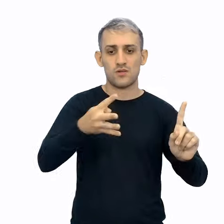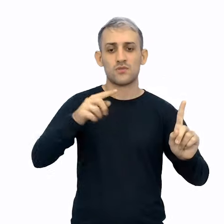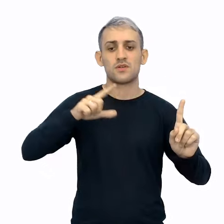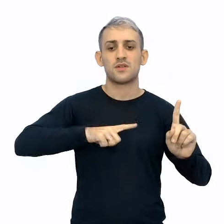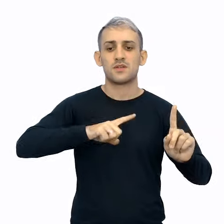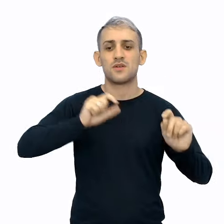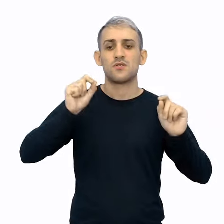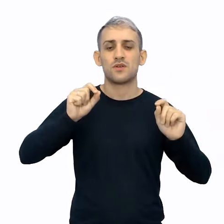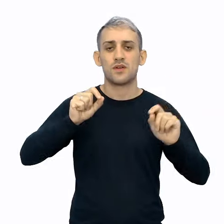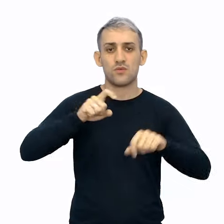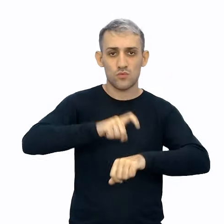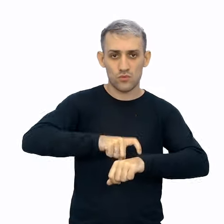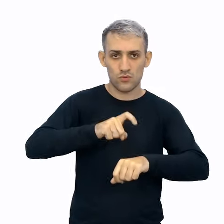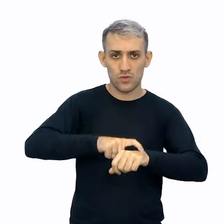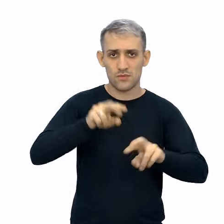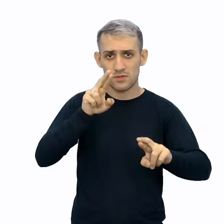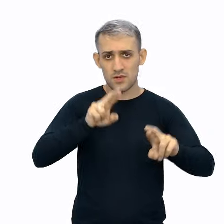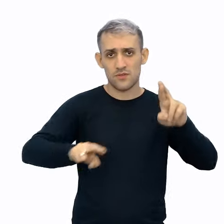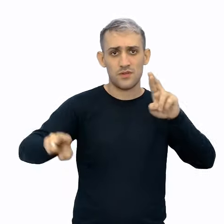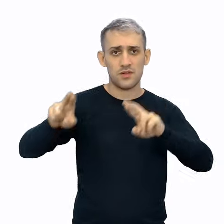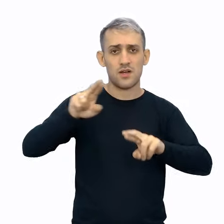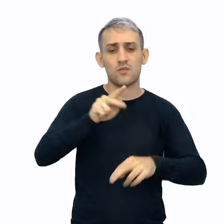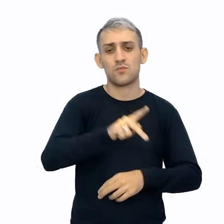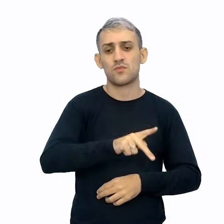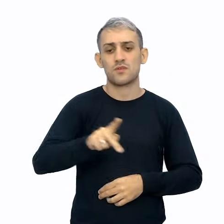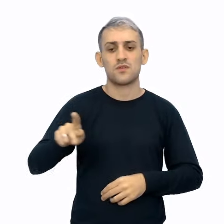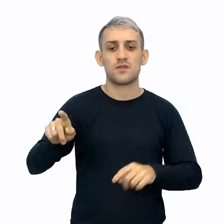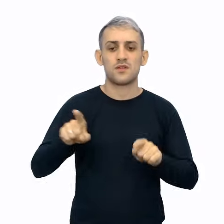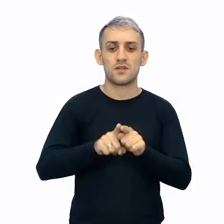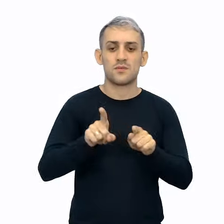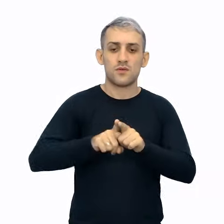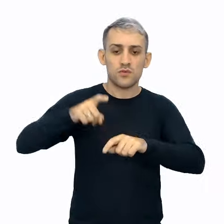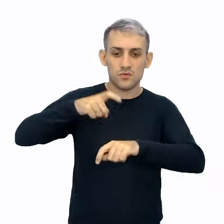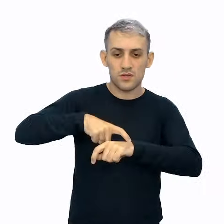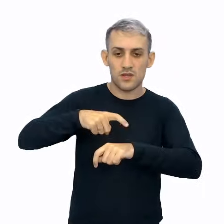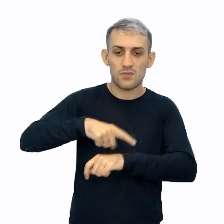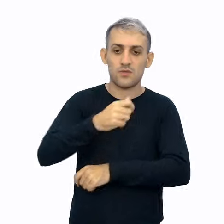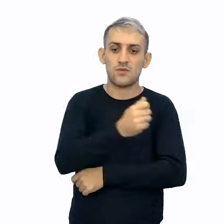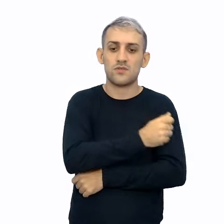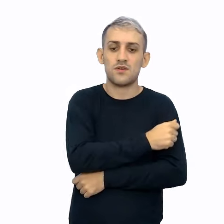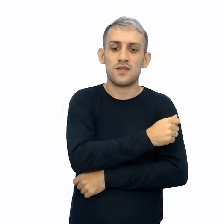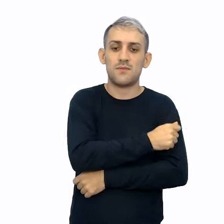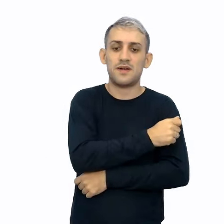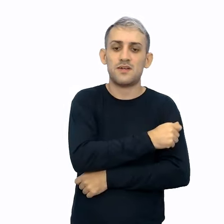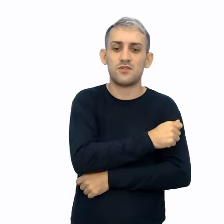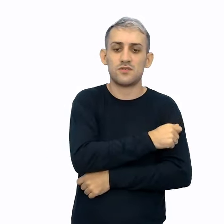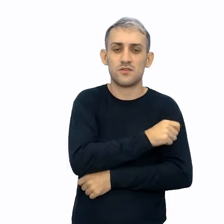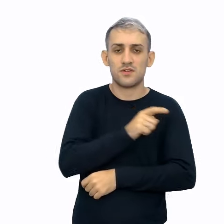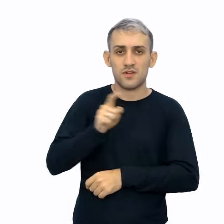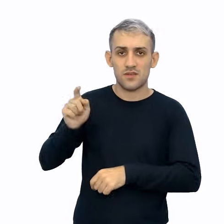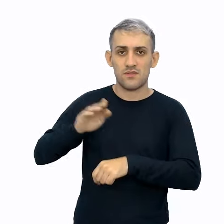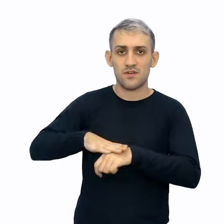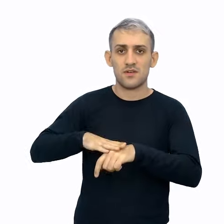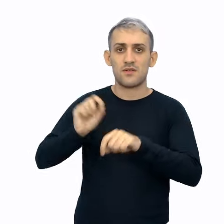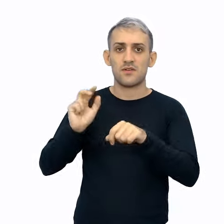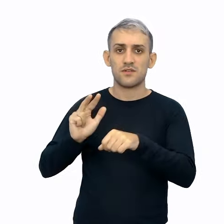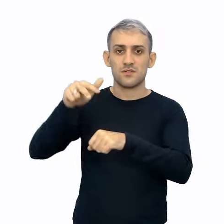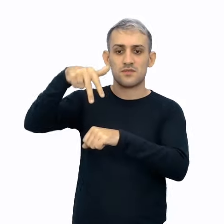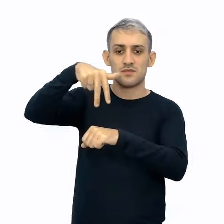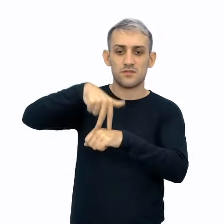momento da checagem dos professores e o momento em que o aluno atua como protagonista dentro do